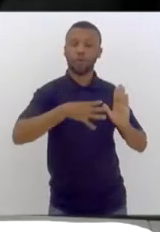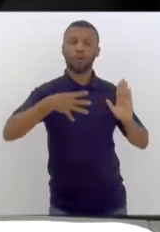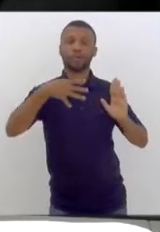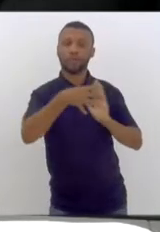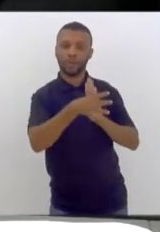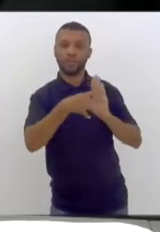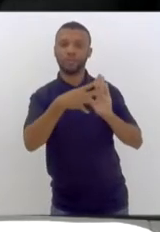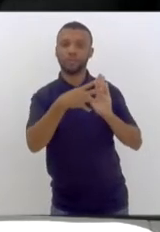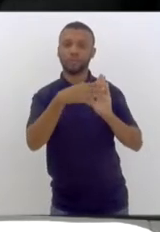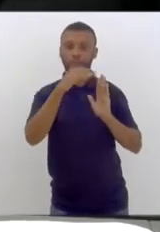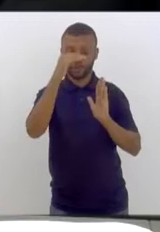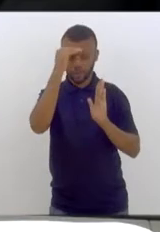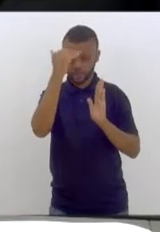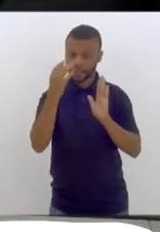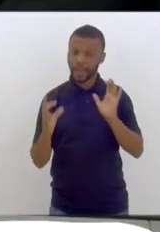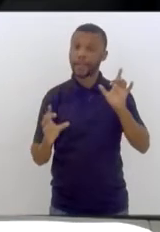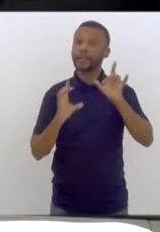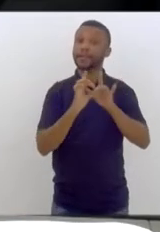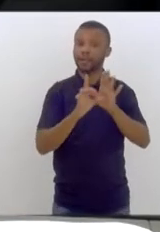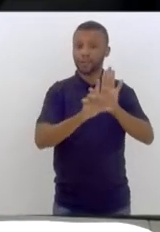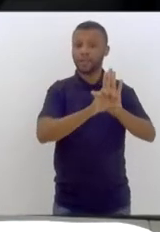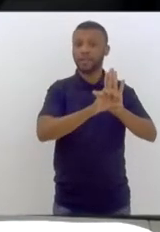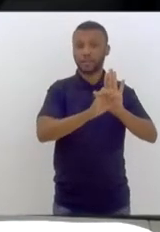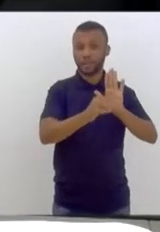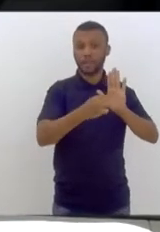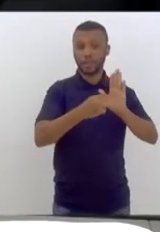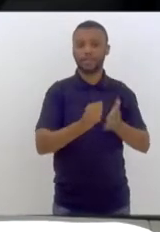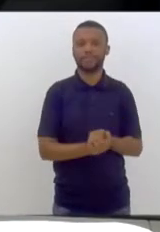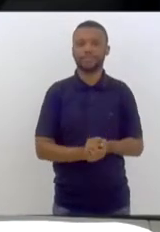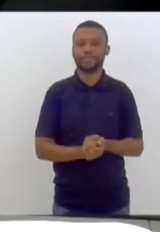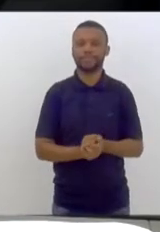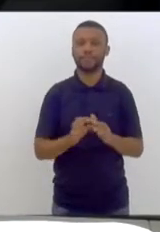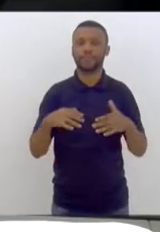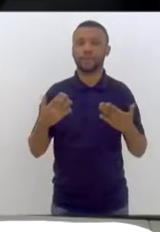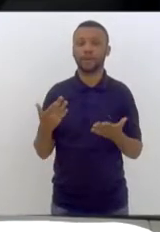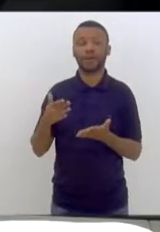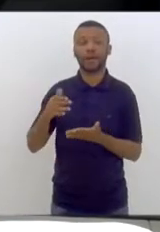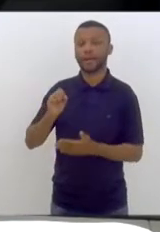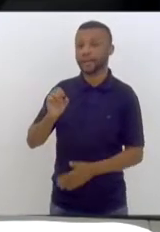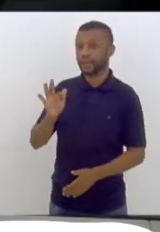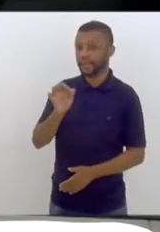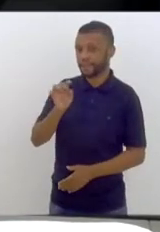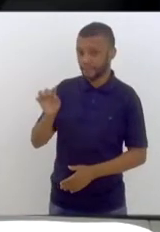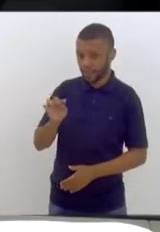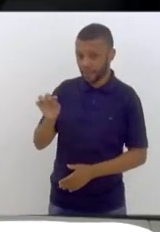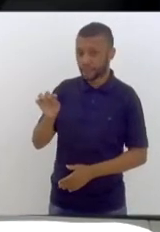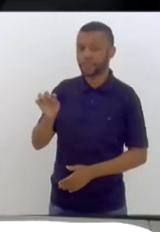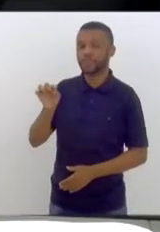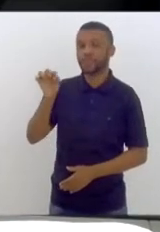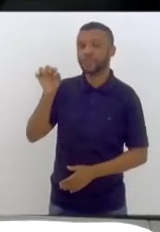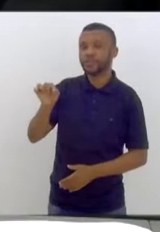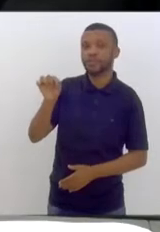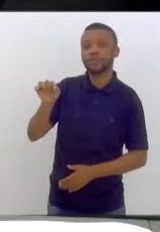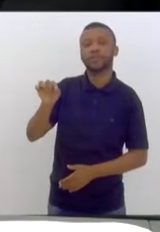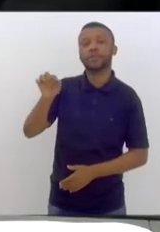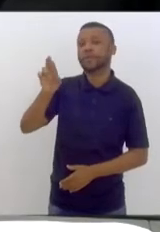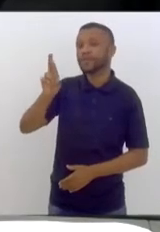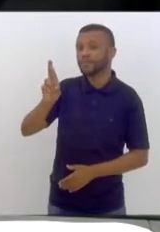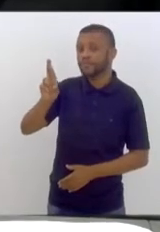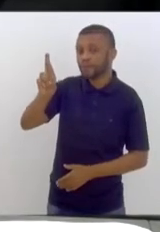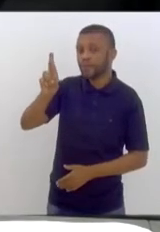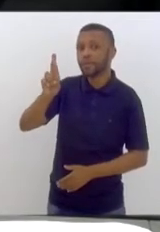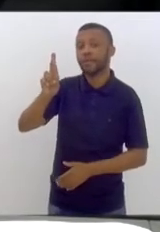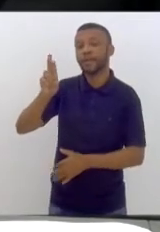na legislação. Por fim, a Secretaria de Fazenda, e não mais através da Subsecretaria de Receita, e sim da Subsecretaria de